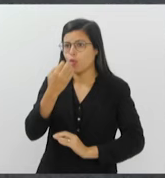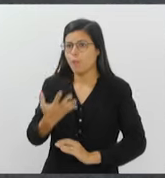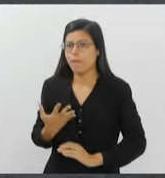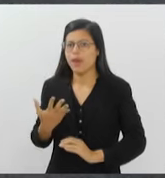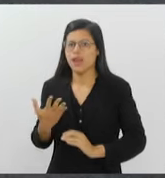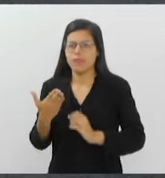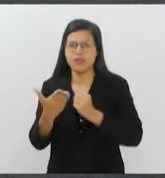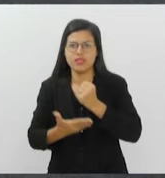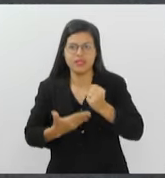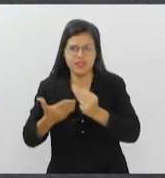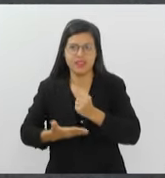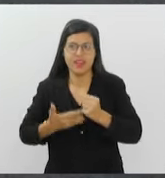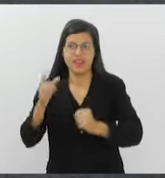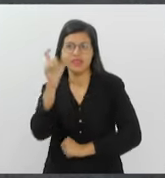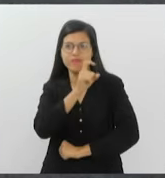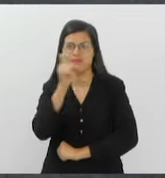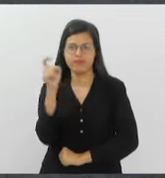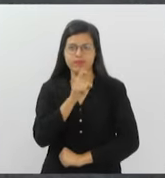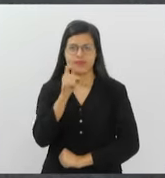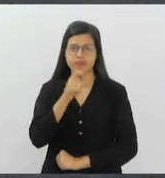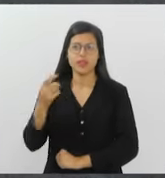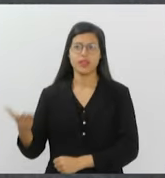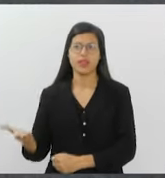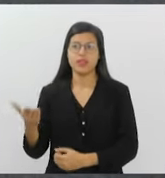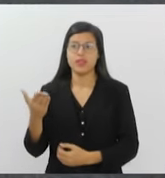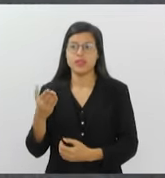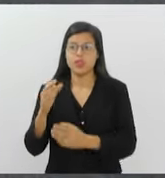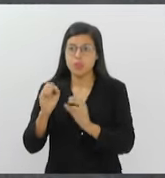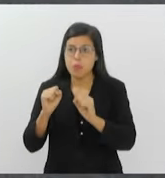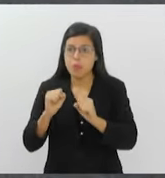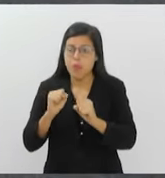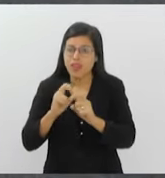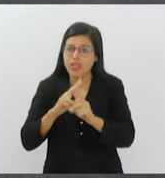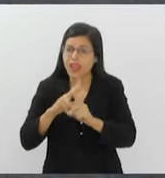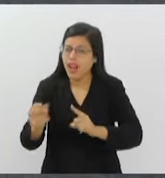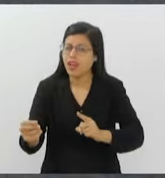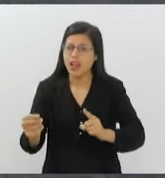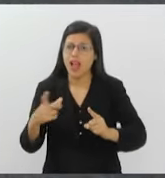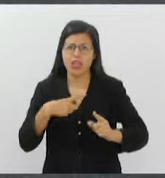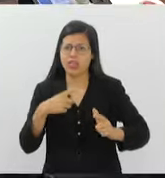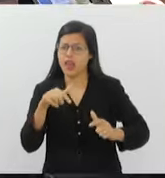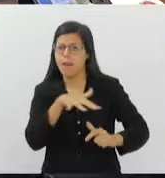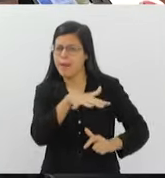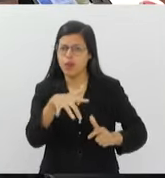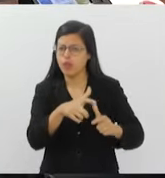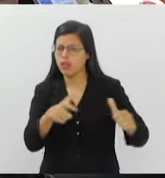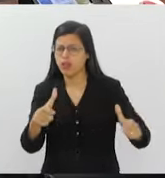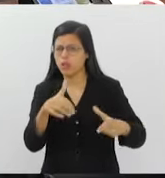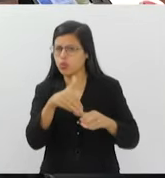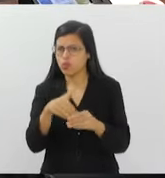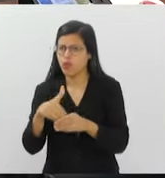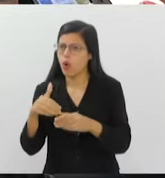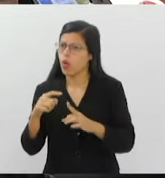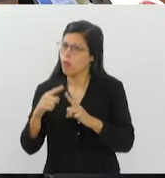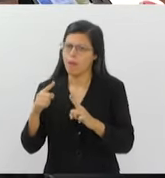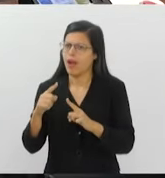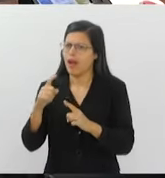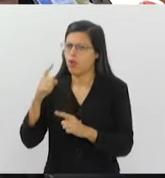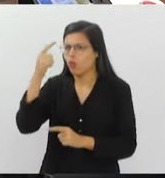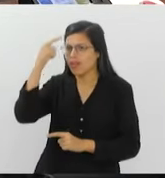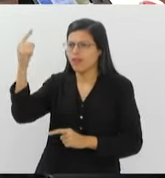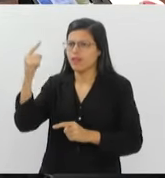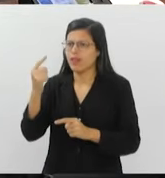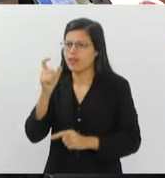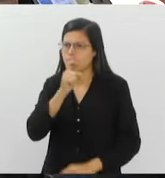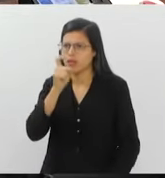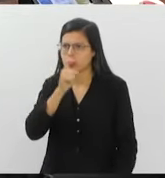uma mentira. Vocês podem ganhar, vocês têm maioria, mas não inventa mentira. Eu li a emenda. Presidente, a fala